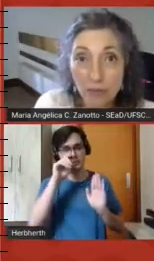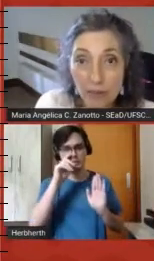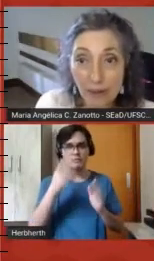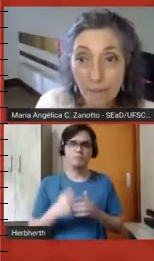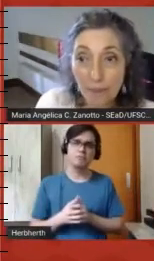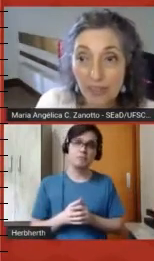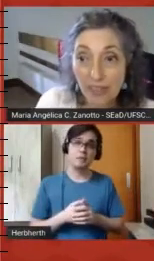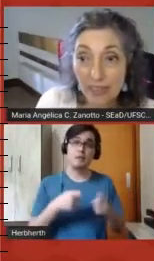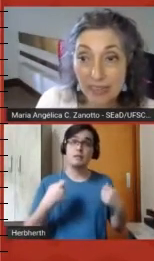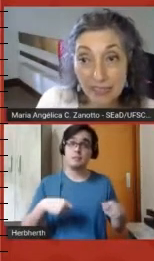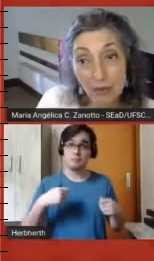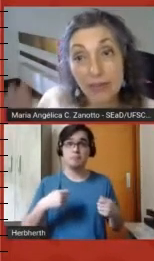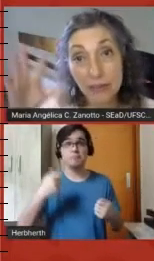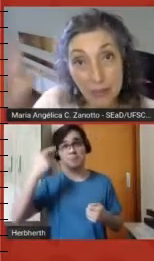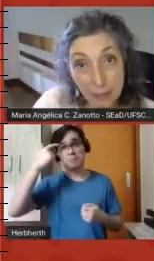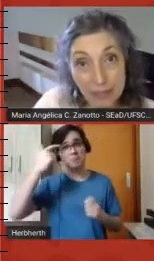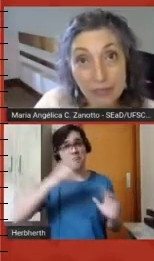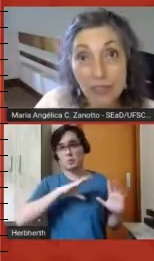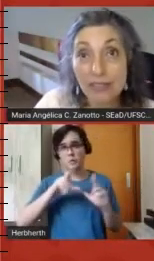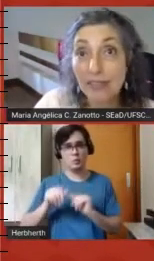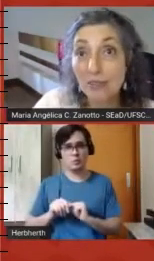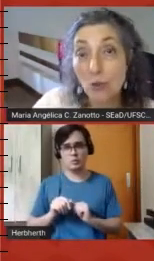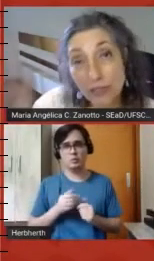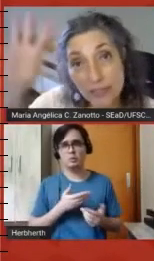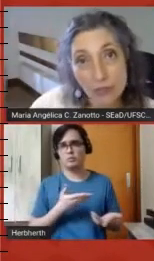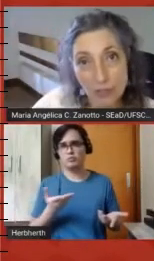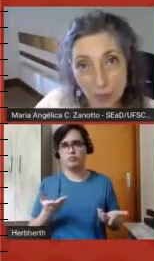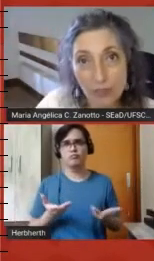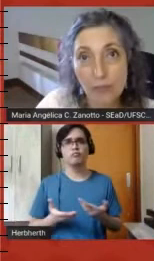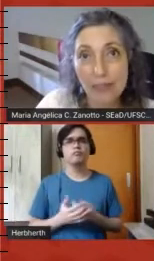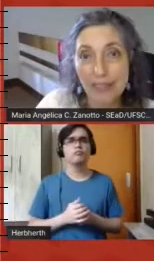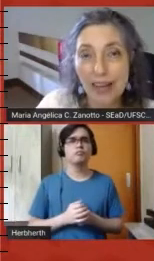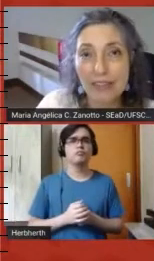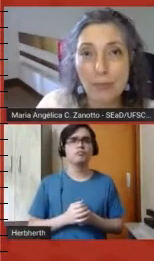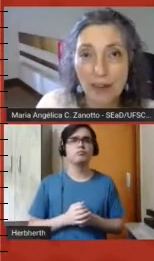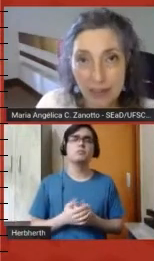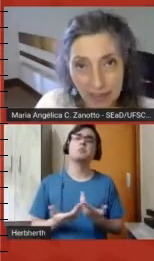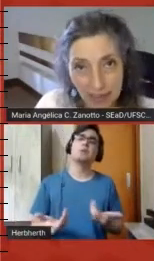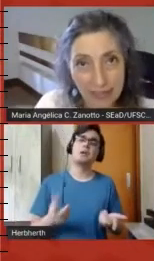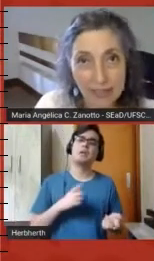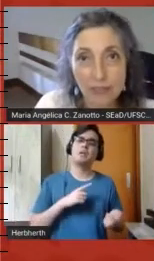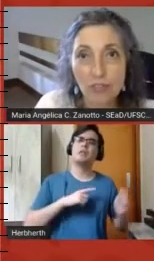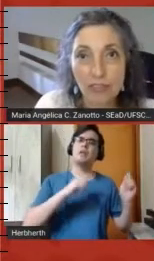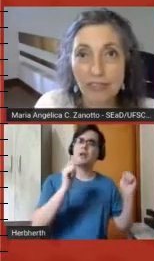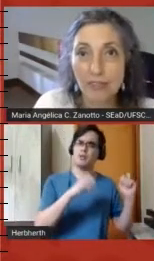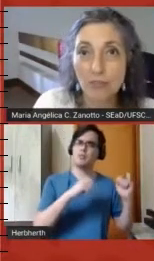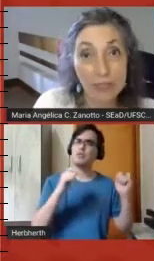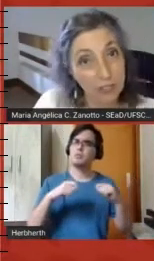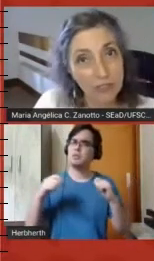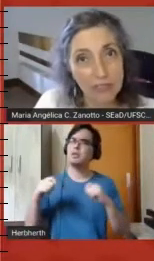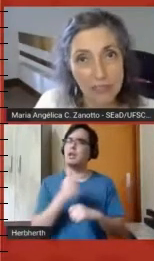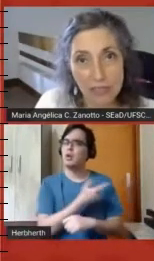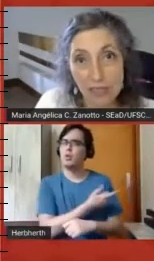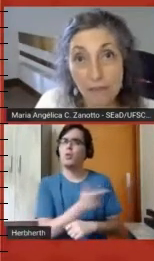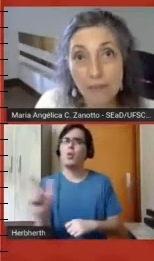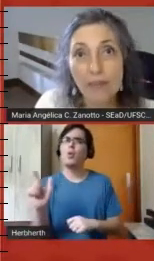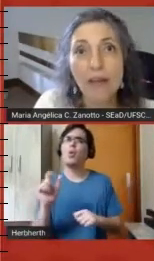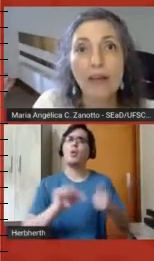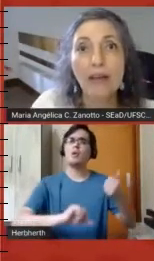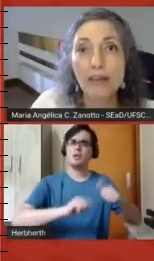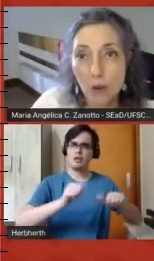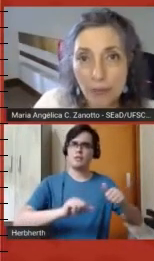em conta. Então, lembrando que todas as outras possibilidades para realização de avaliação formativa